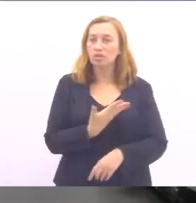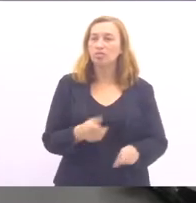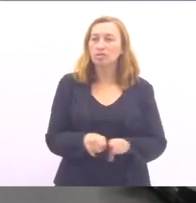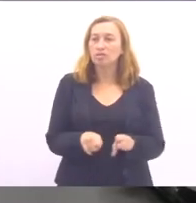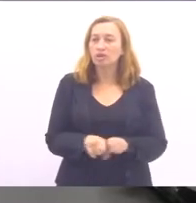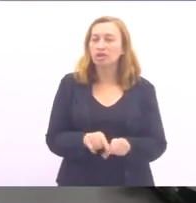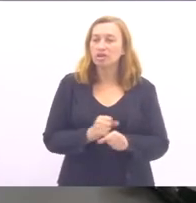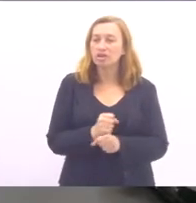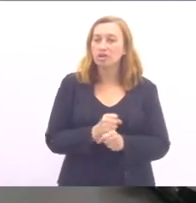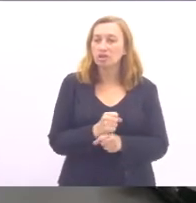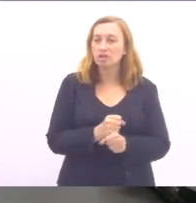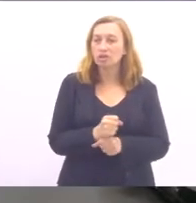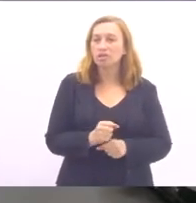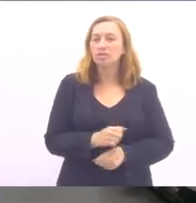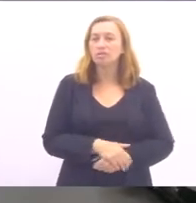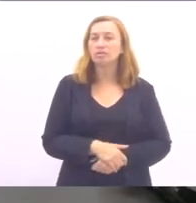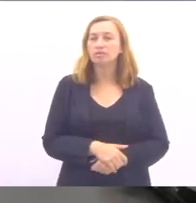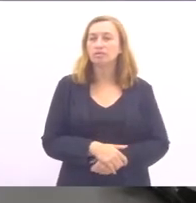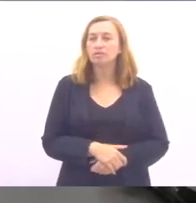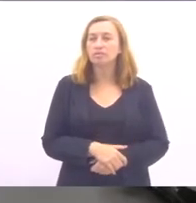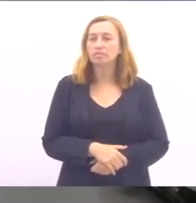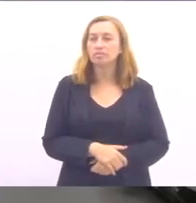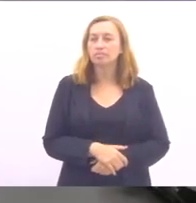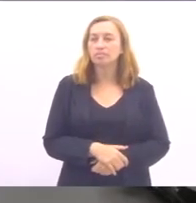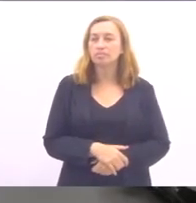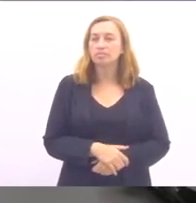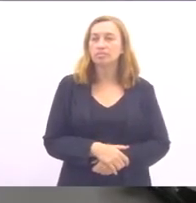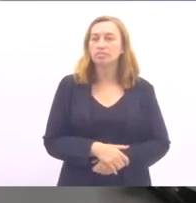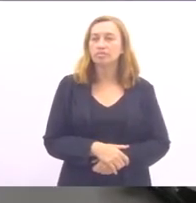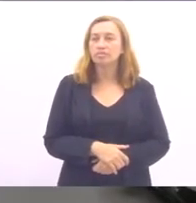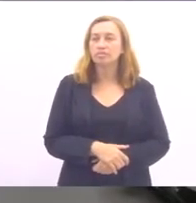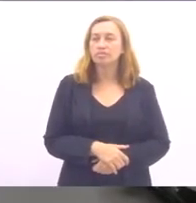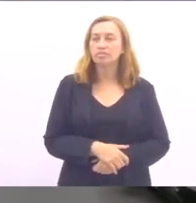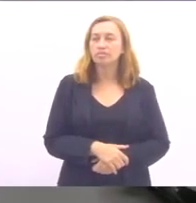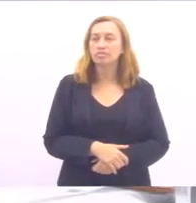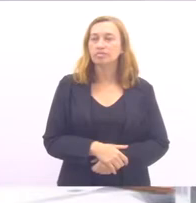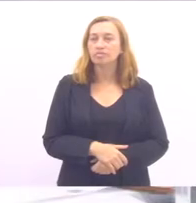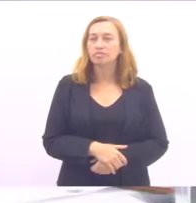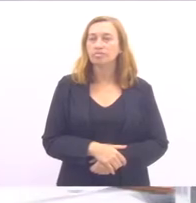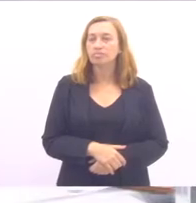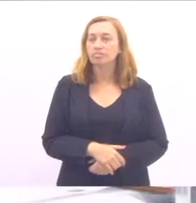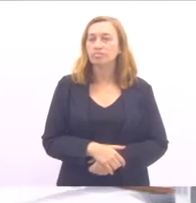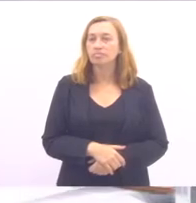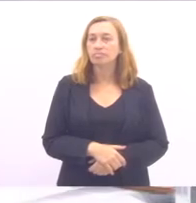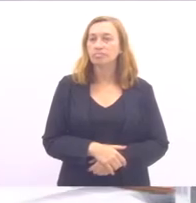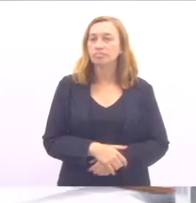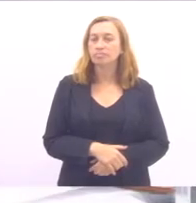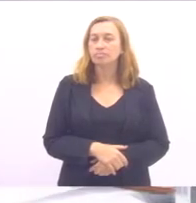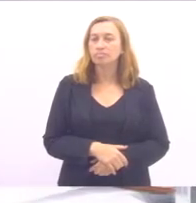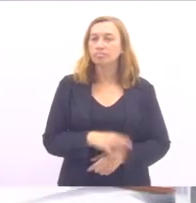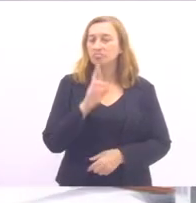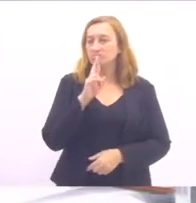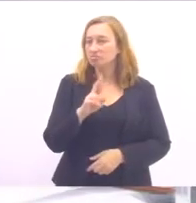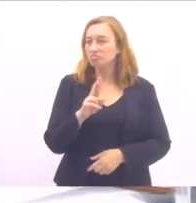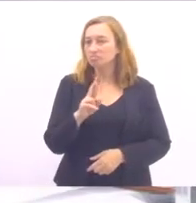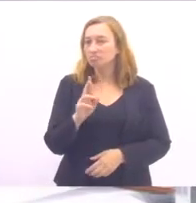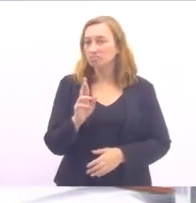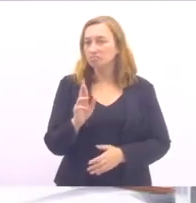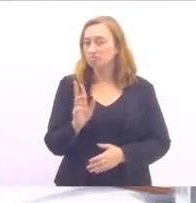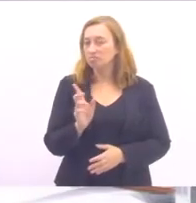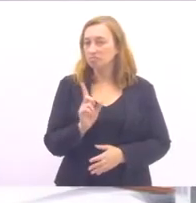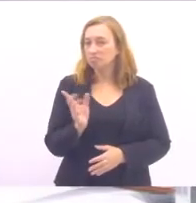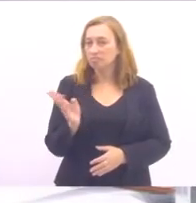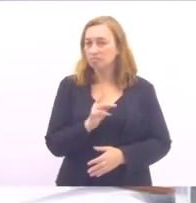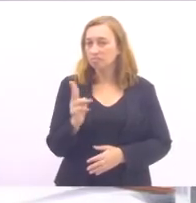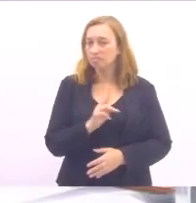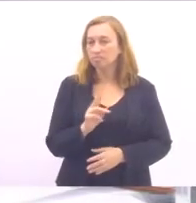muito tempo e muito capacitado, que façam... Eu vou fazer o seguinte, eu não vou fazer resposta logo, que aí a gente